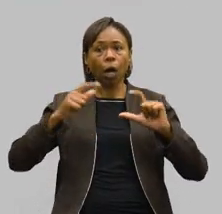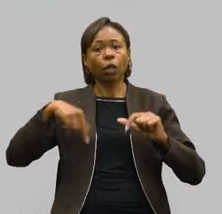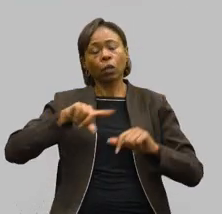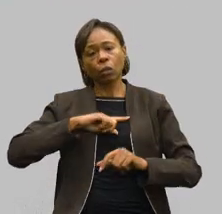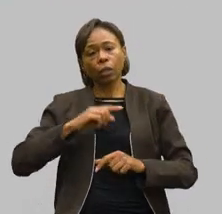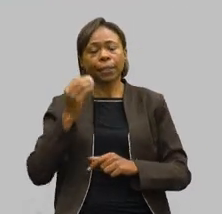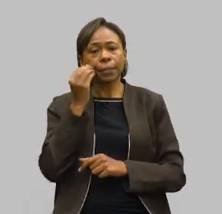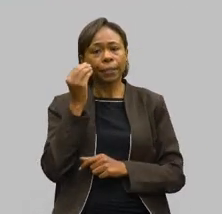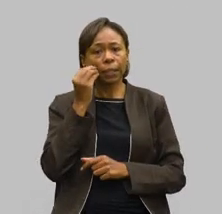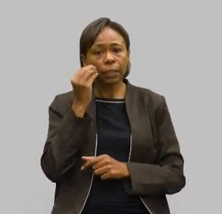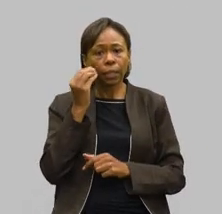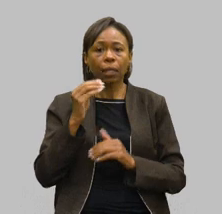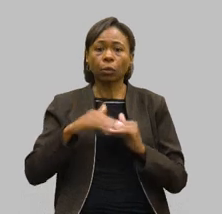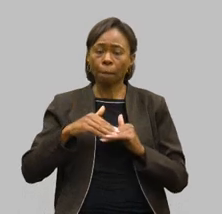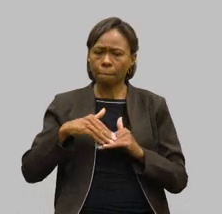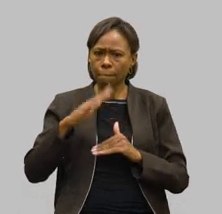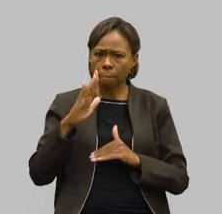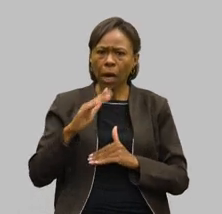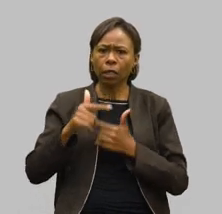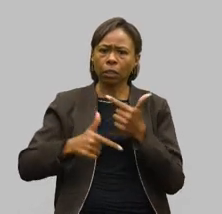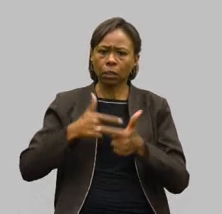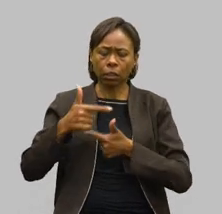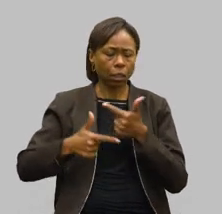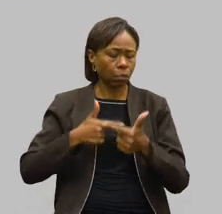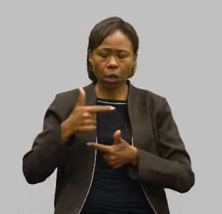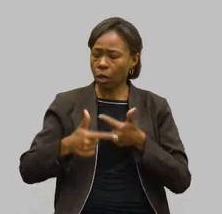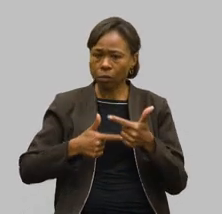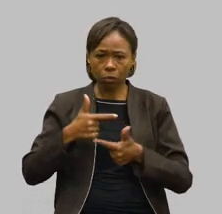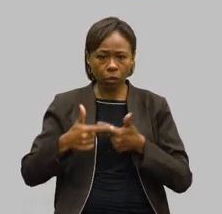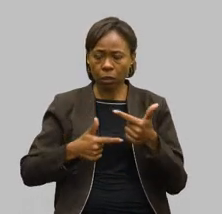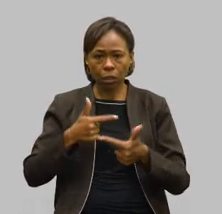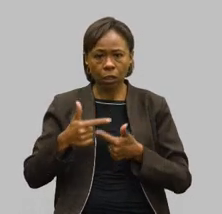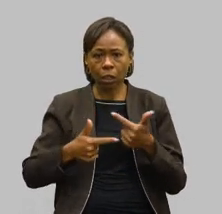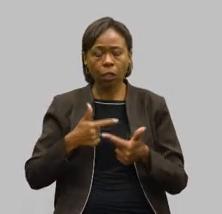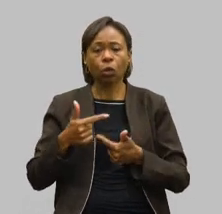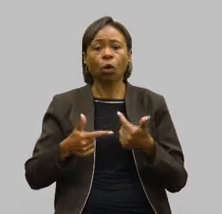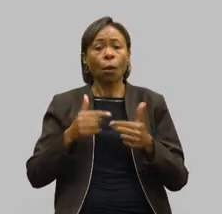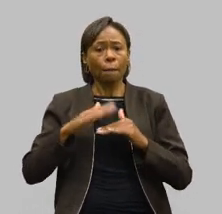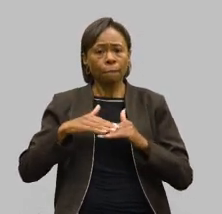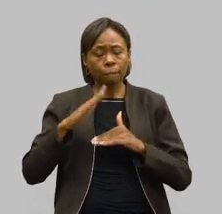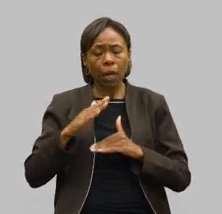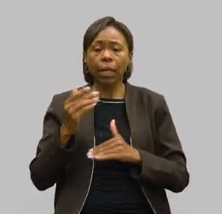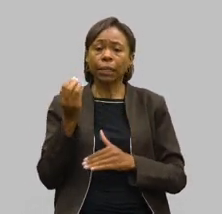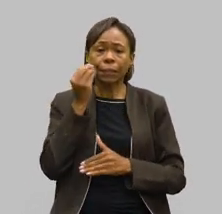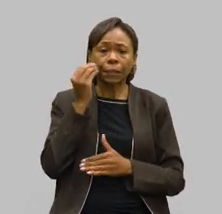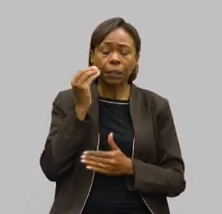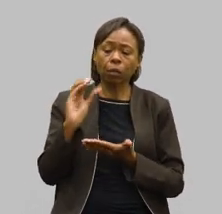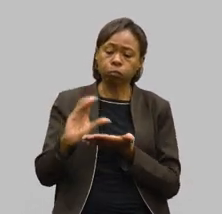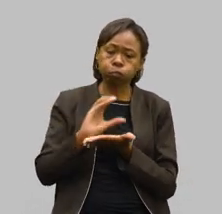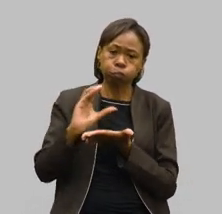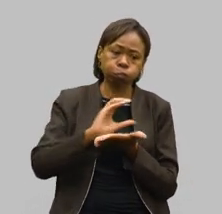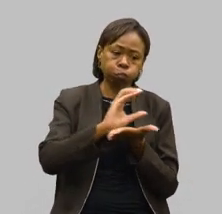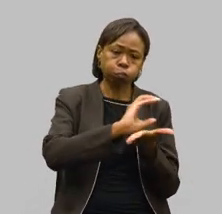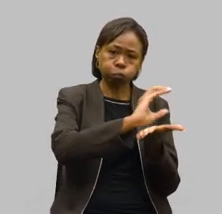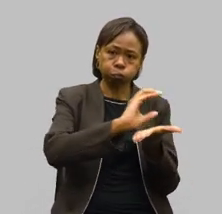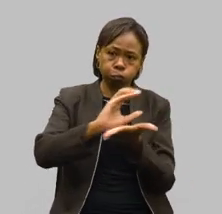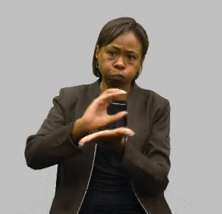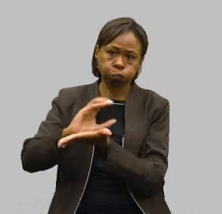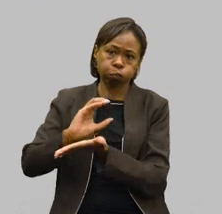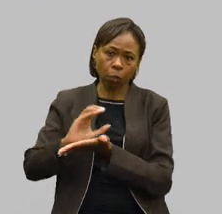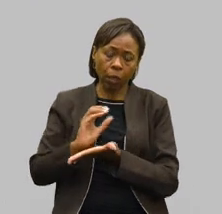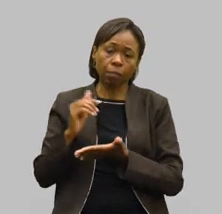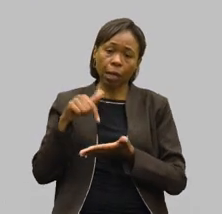chamados stakeholders trabalhando com advocacy para que mais recursos possam chegar de maneiras diversas também para